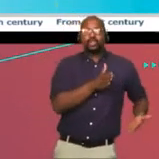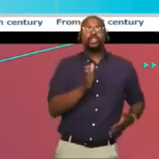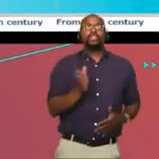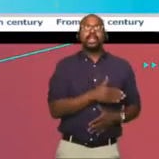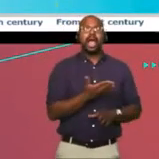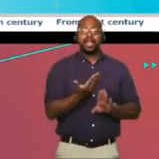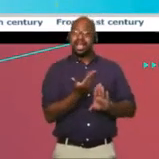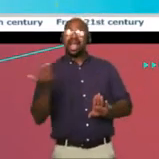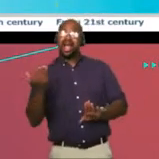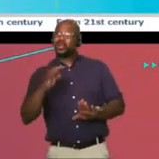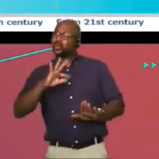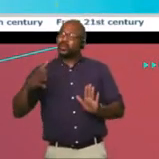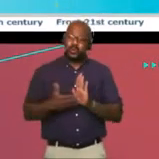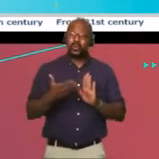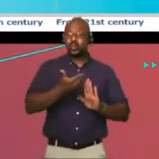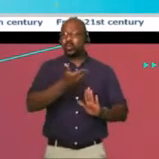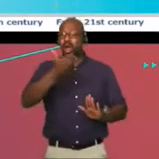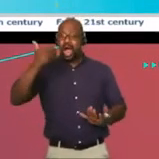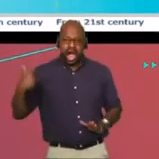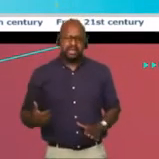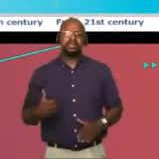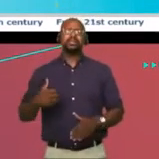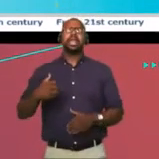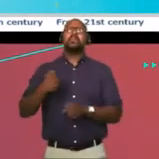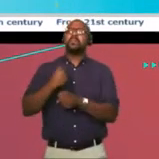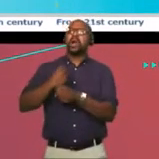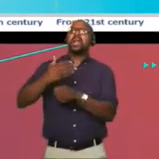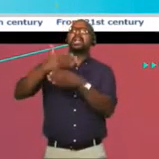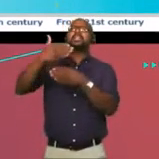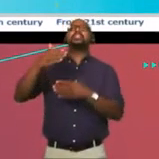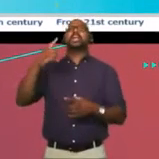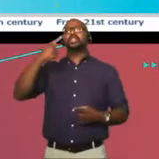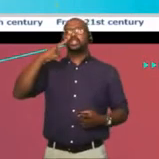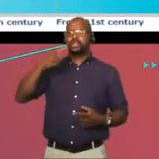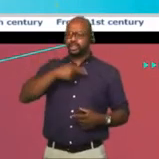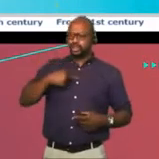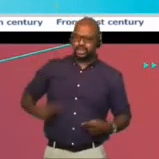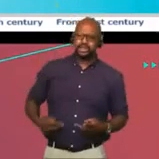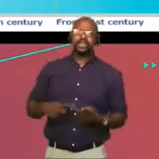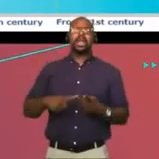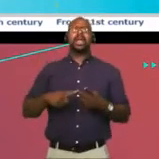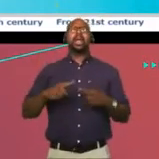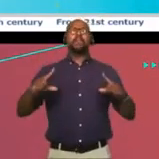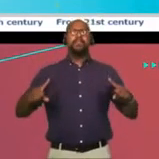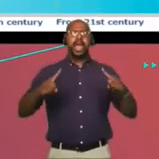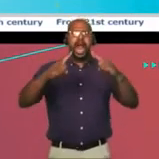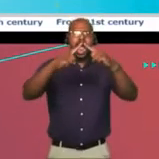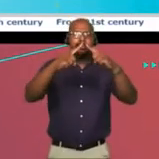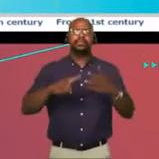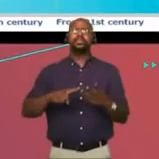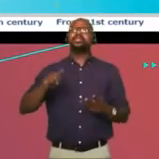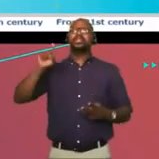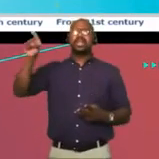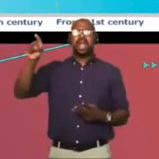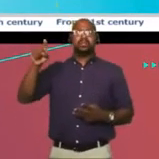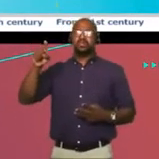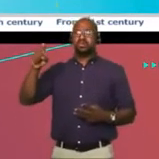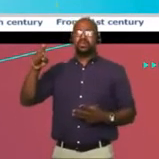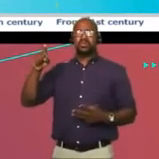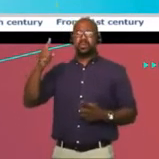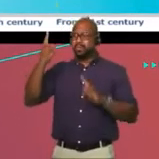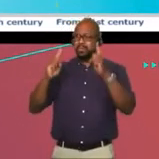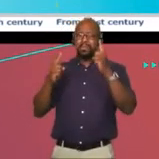existiam esta máquina a vapor Grande Muralha da China pirâmide que opte quem estava lá no México foi feito